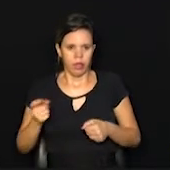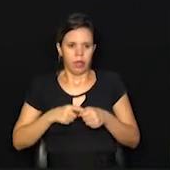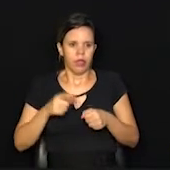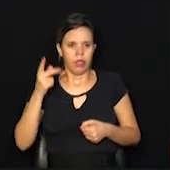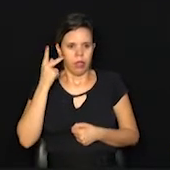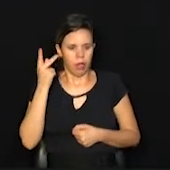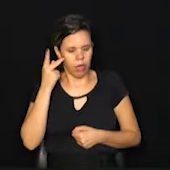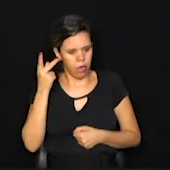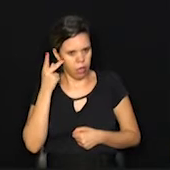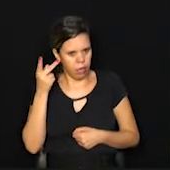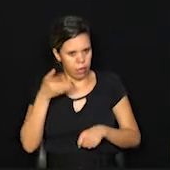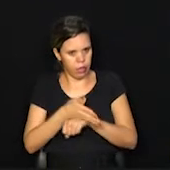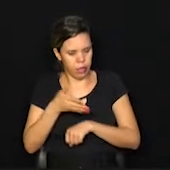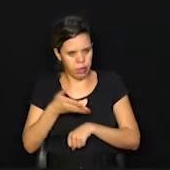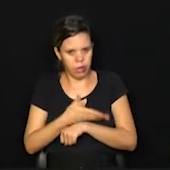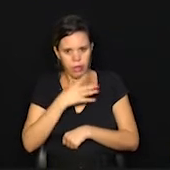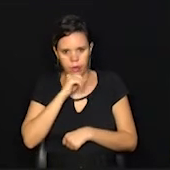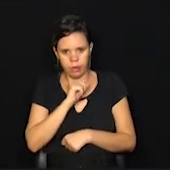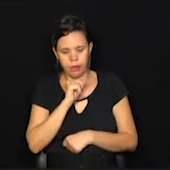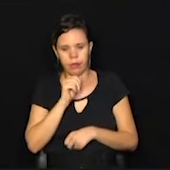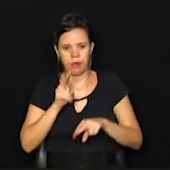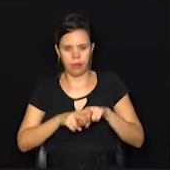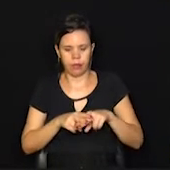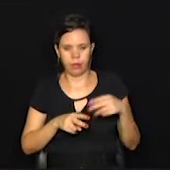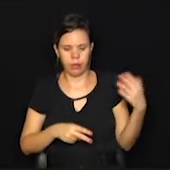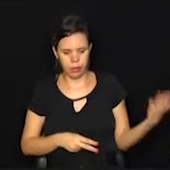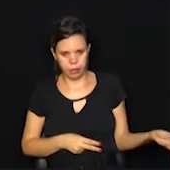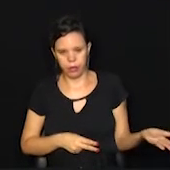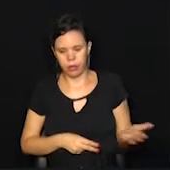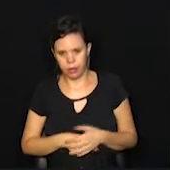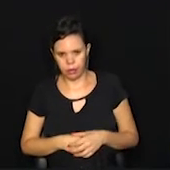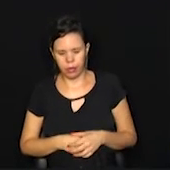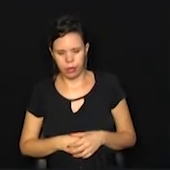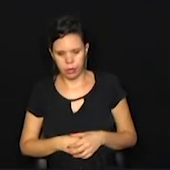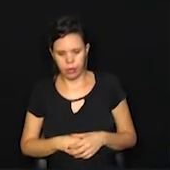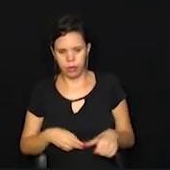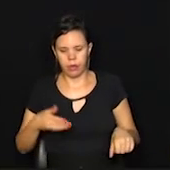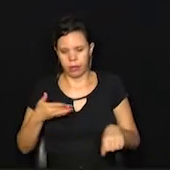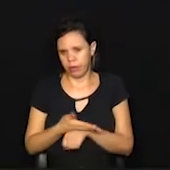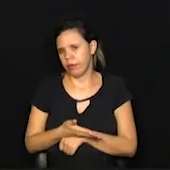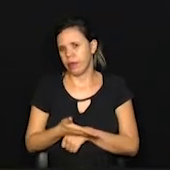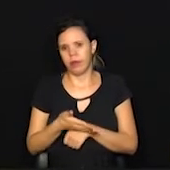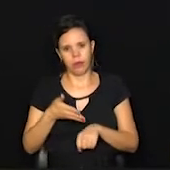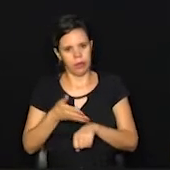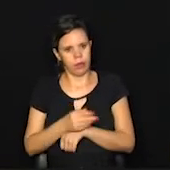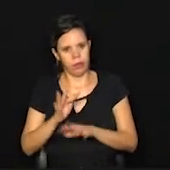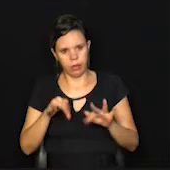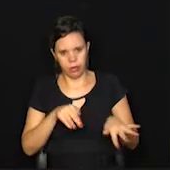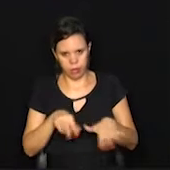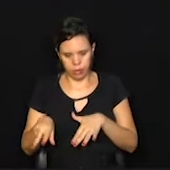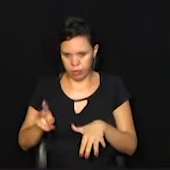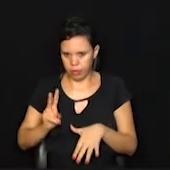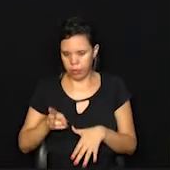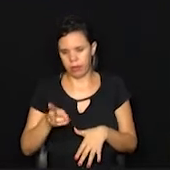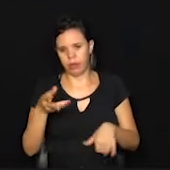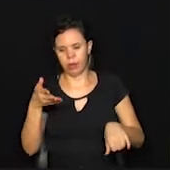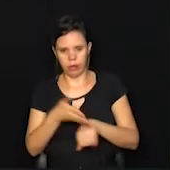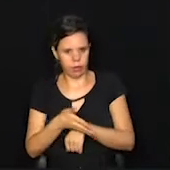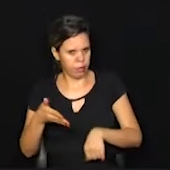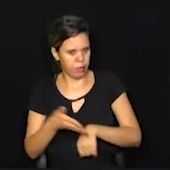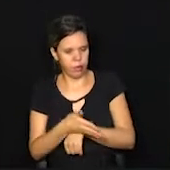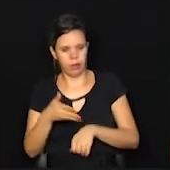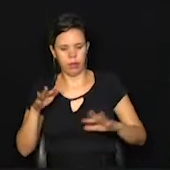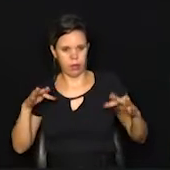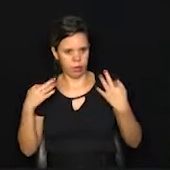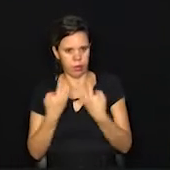São Paulo e eu passei a visitar meu pai na cadeia então nós eu visitava meu pai na cadeia todo final de semana eu tinha uma visita